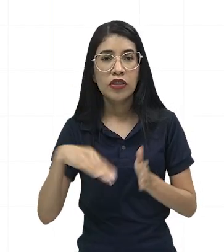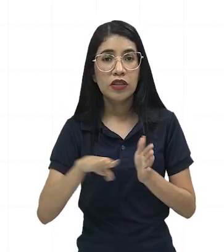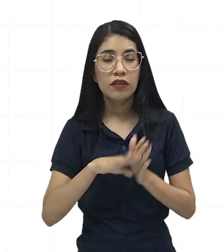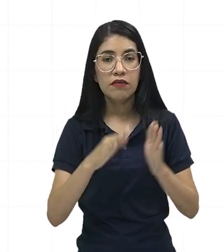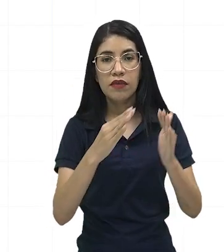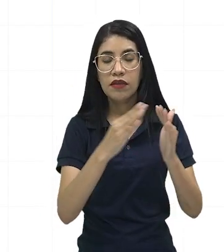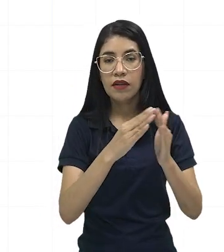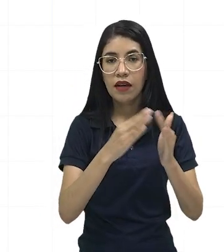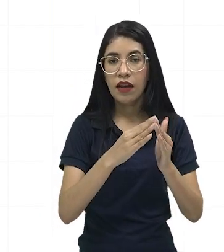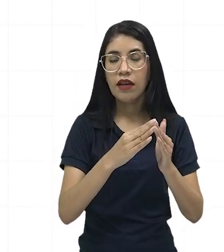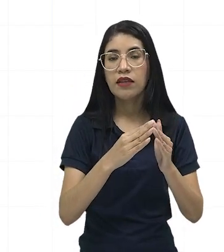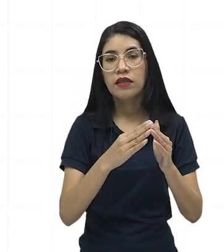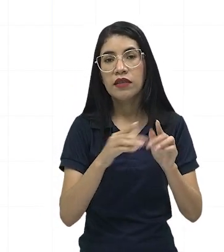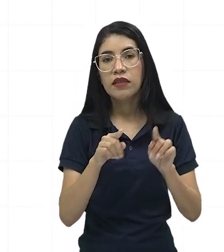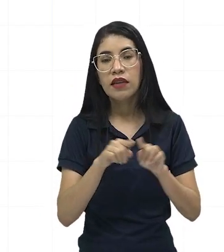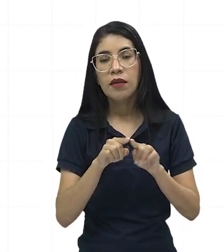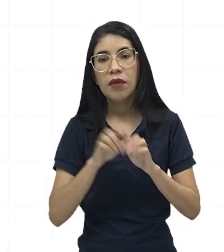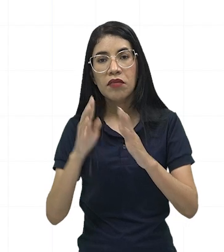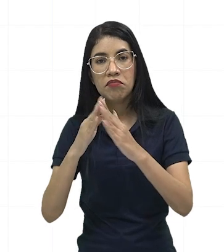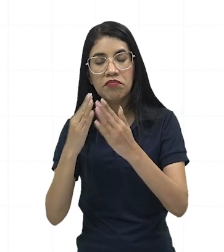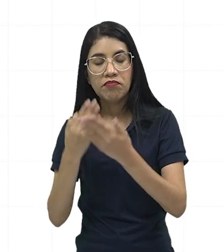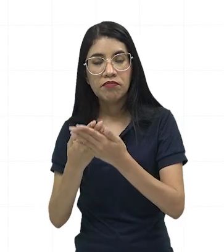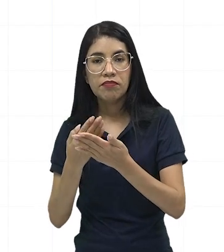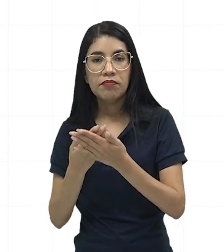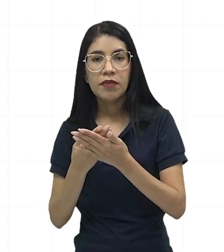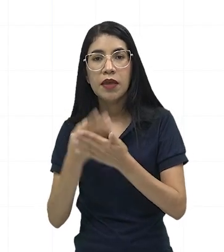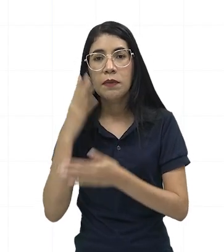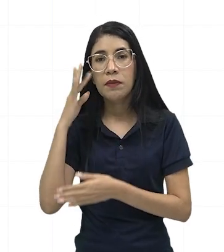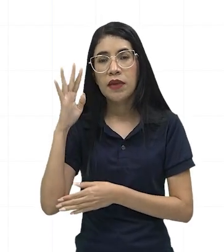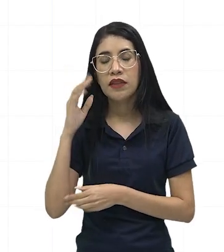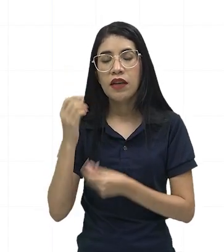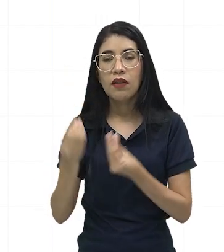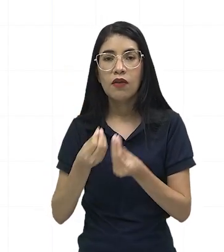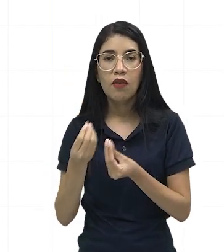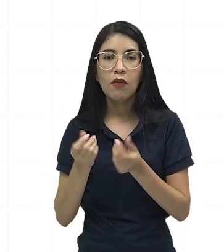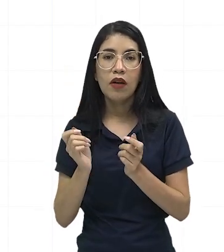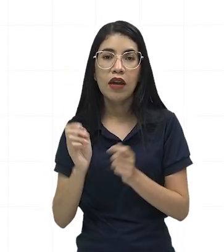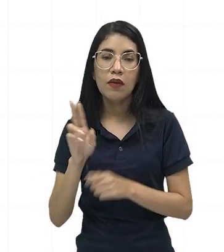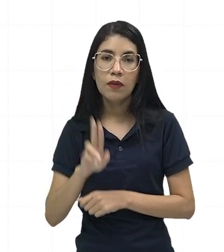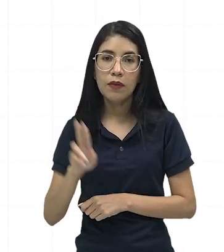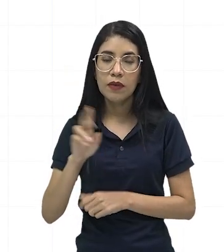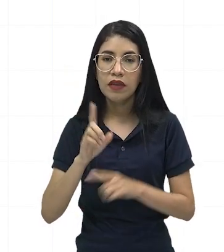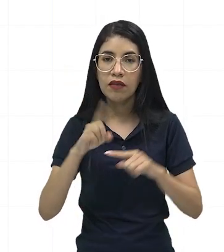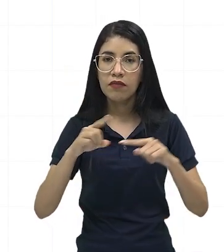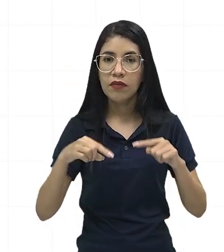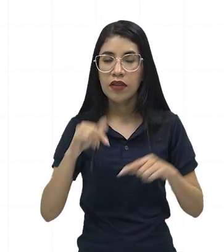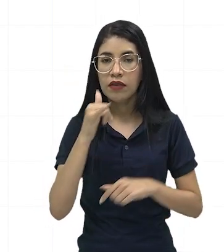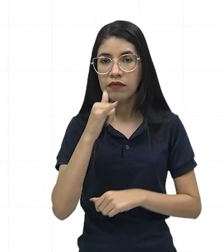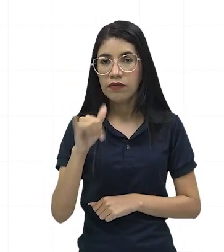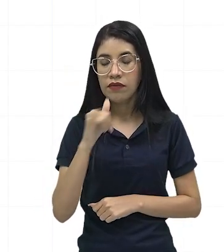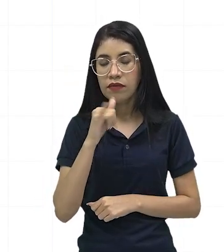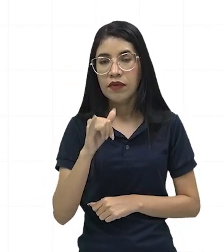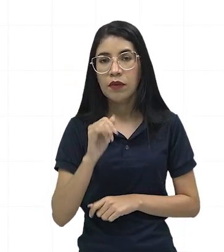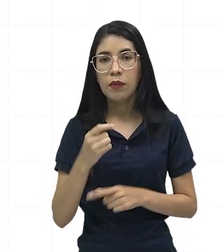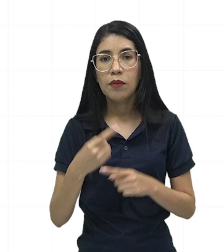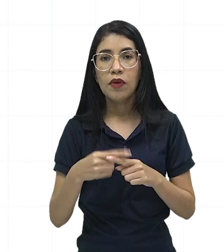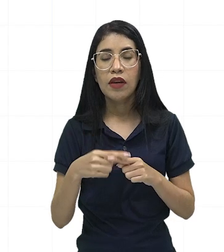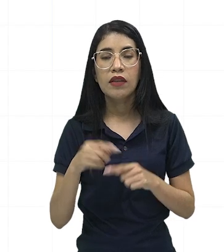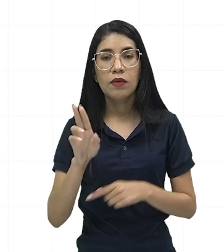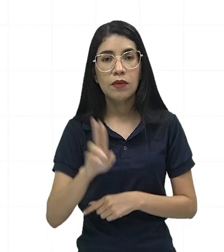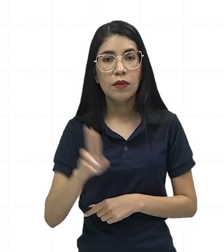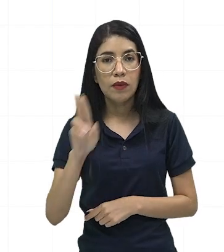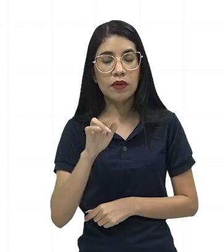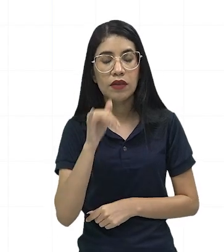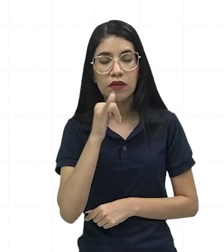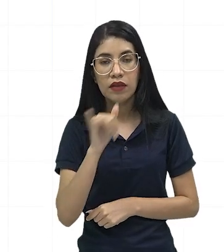nossa casa e até mesmo na nossa escola, pensar na forma como vamos utilizar esses equipamentos eletrônicos, porque eles estão